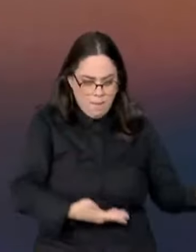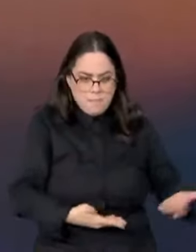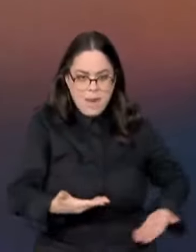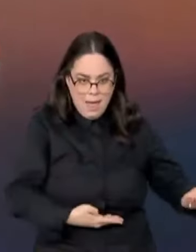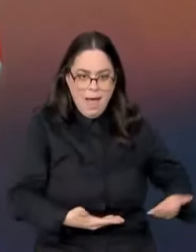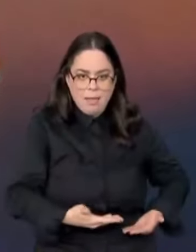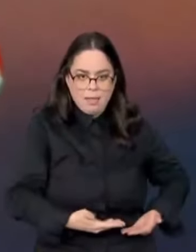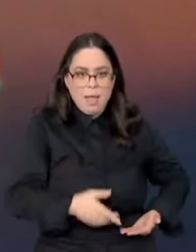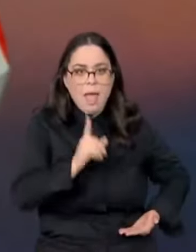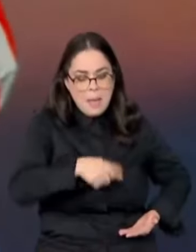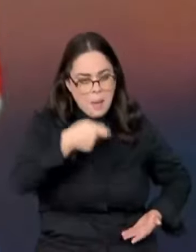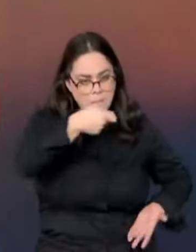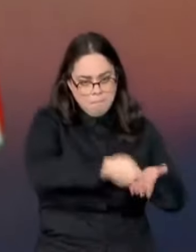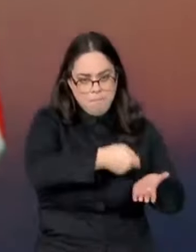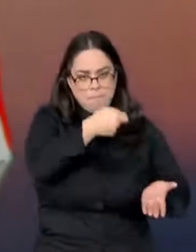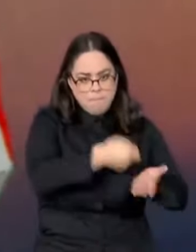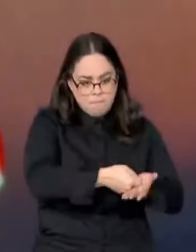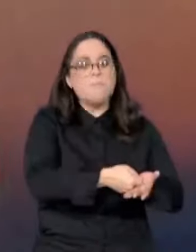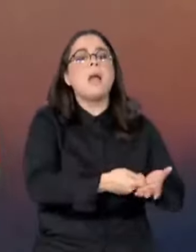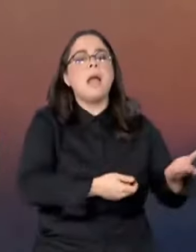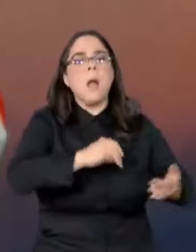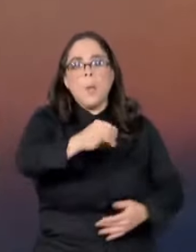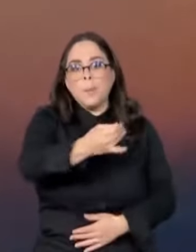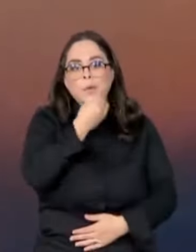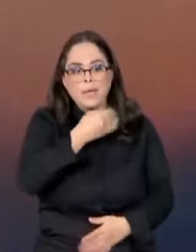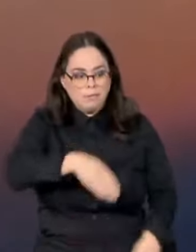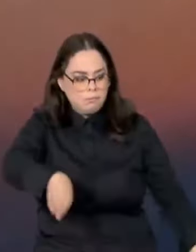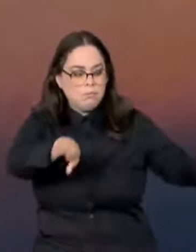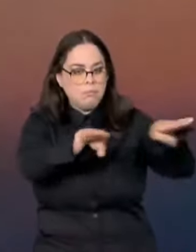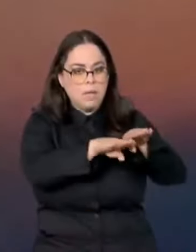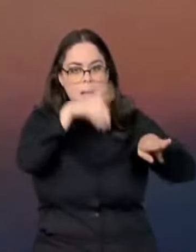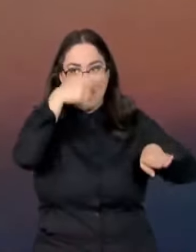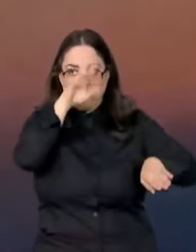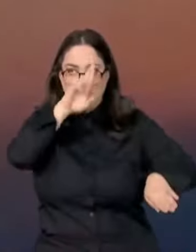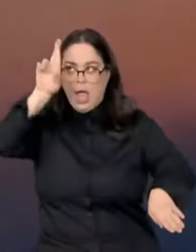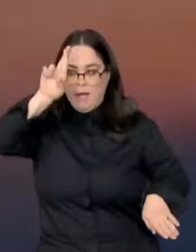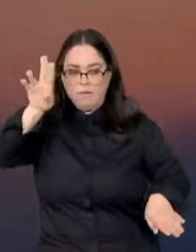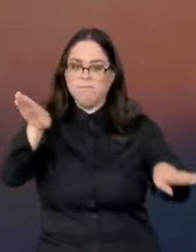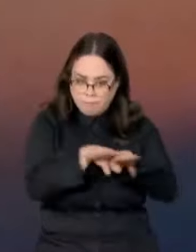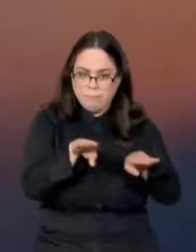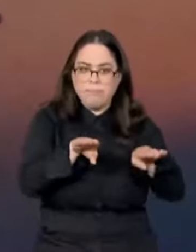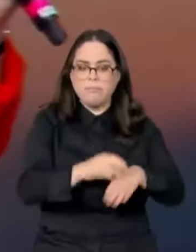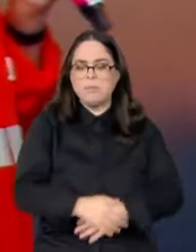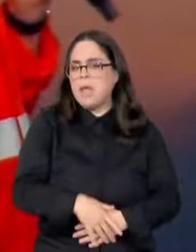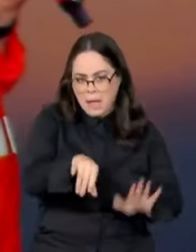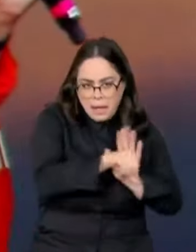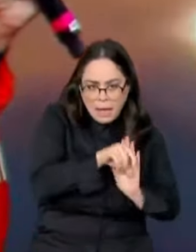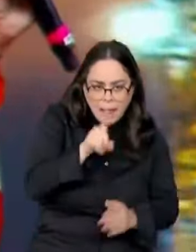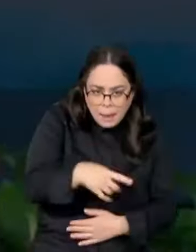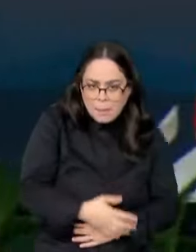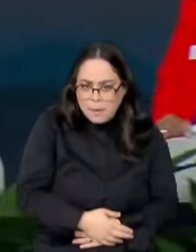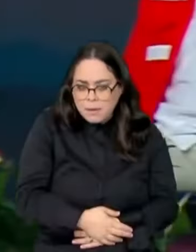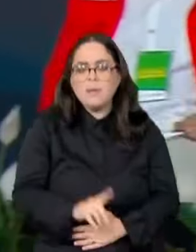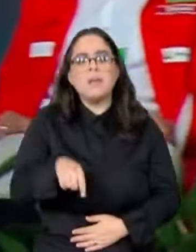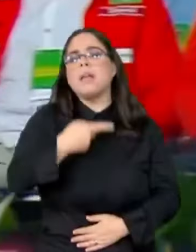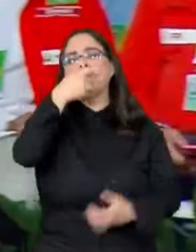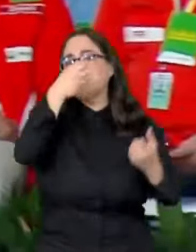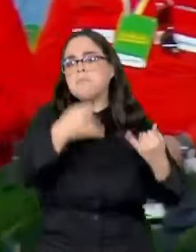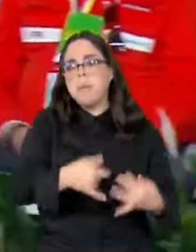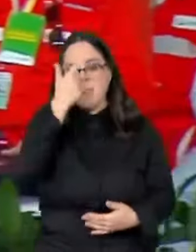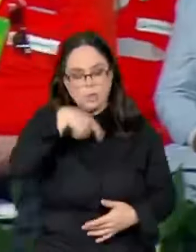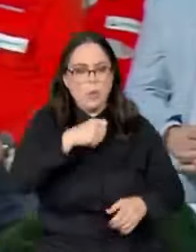doméstica tem que ter a mesma oportunidade que o filho da sua patroa? Qual é o crime da gente dizer que um filho